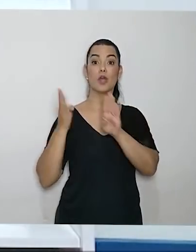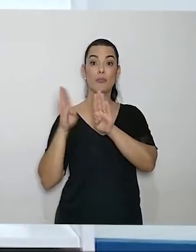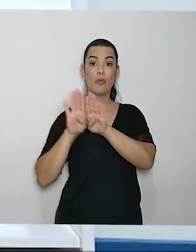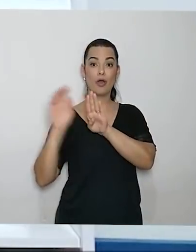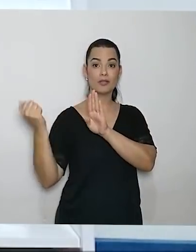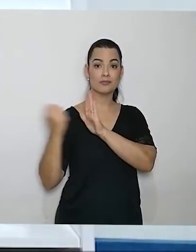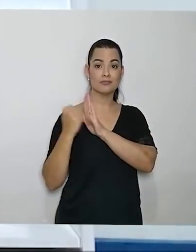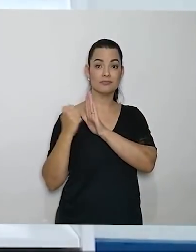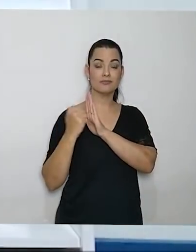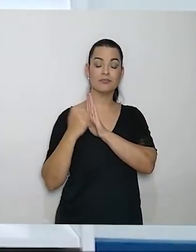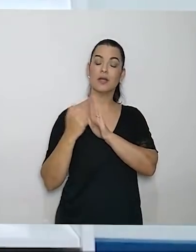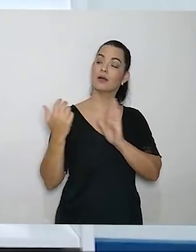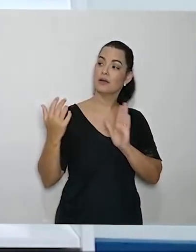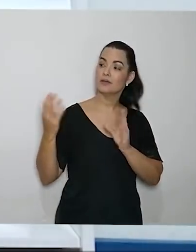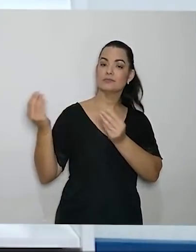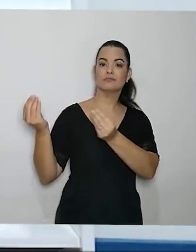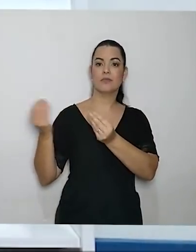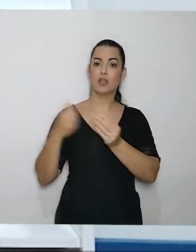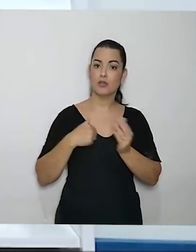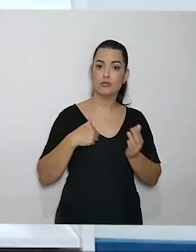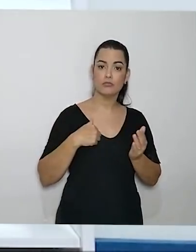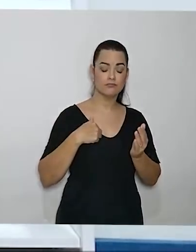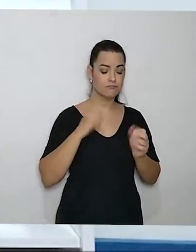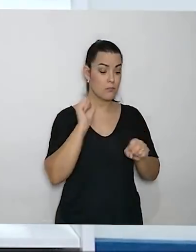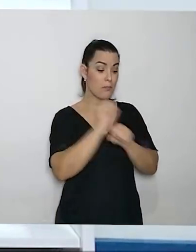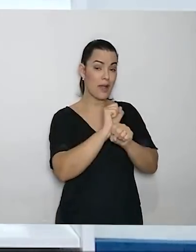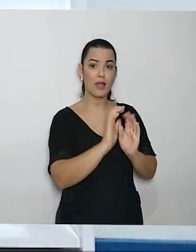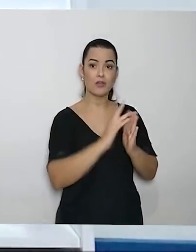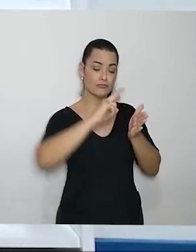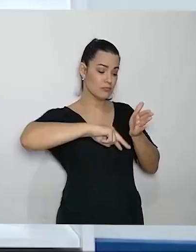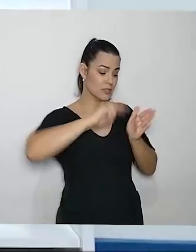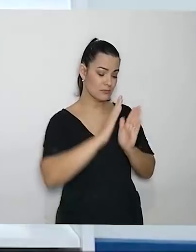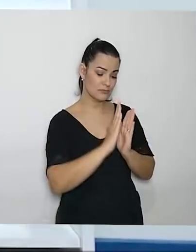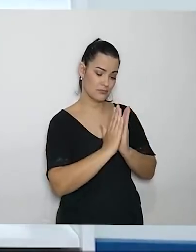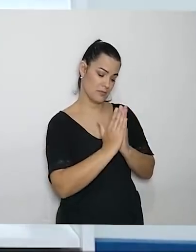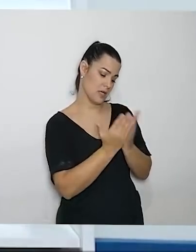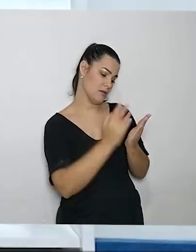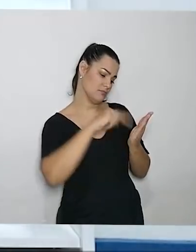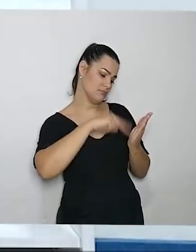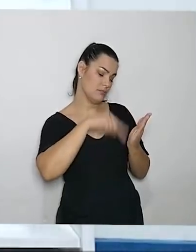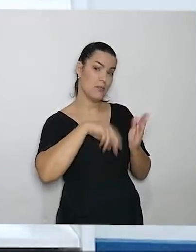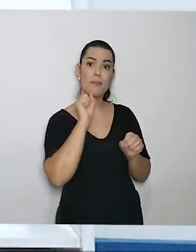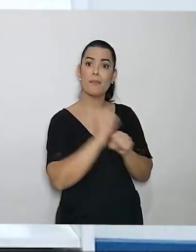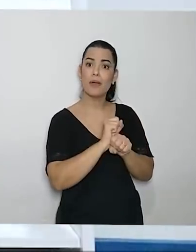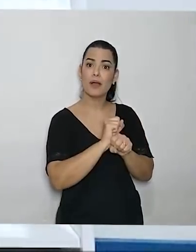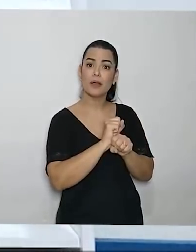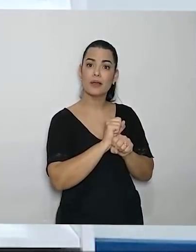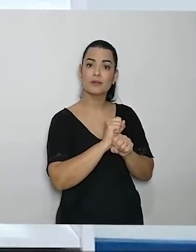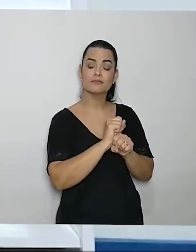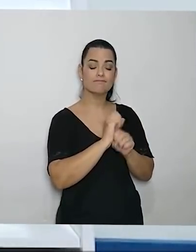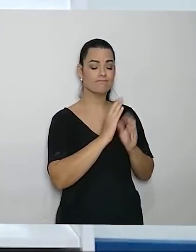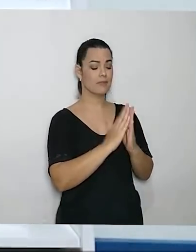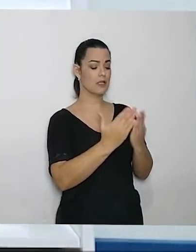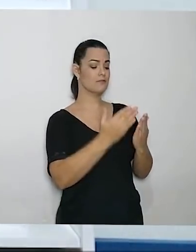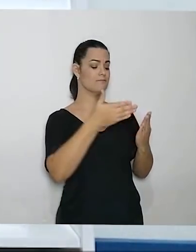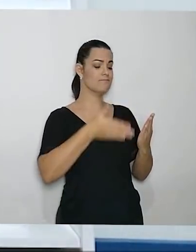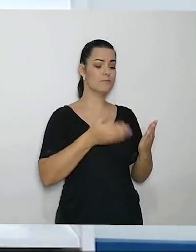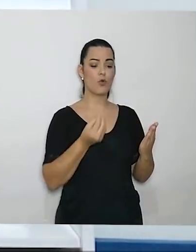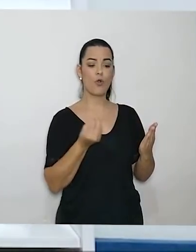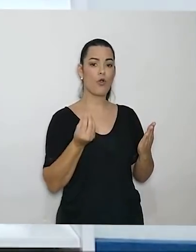depois, eu utilizo os marcadores de página para não me perder e